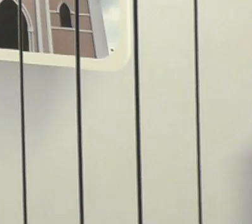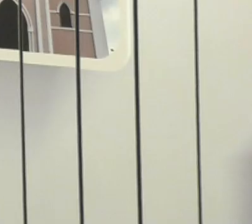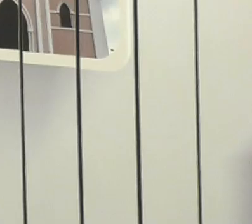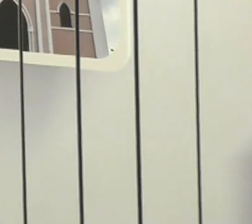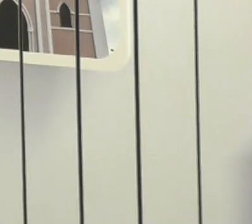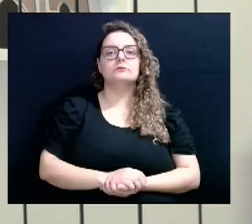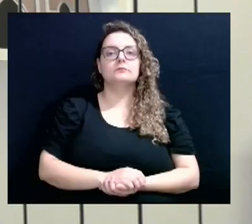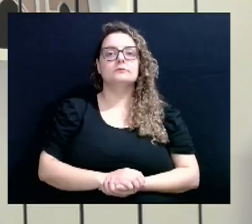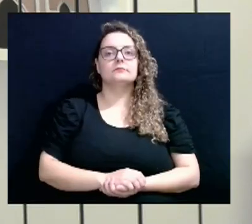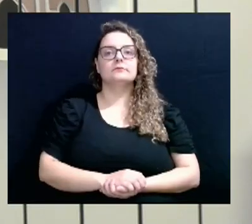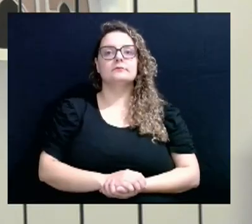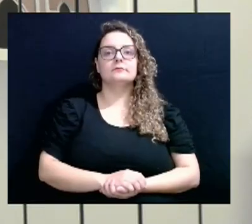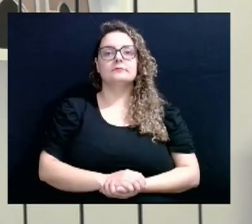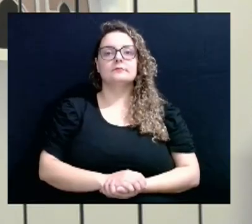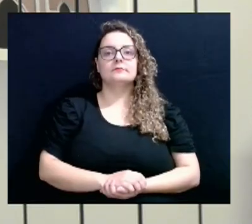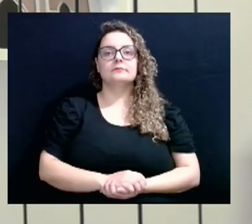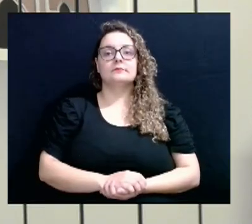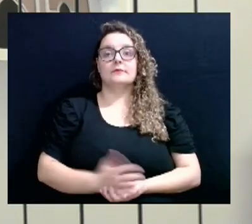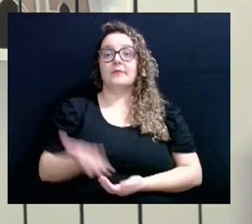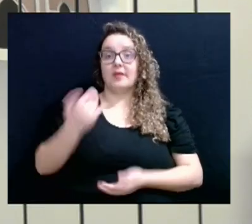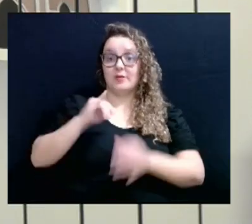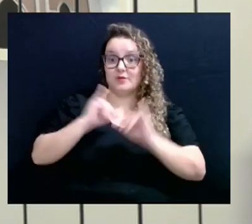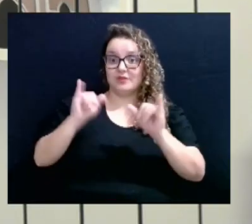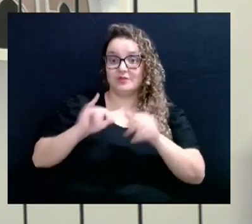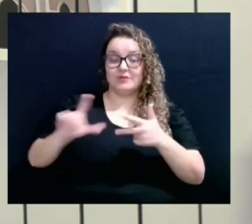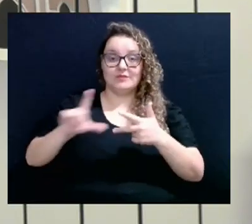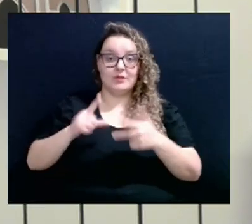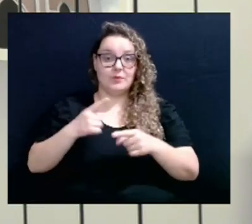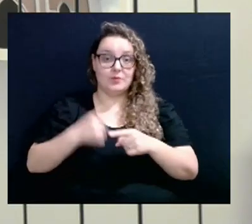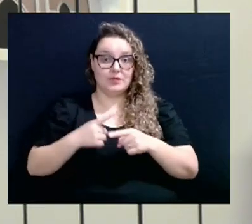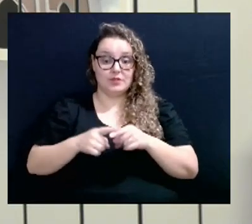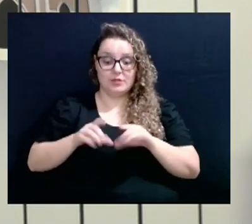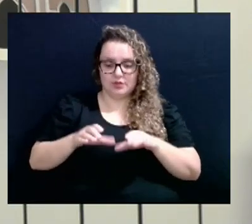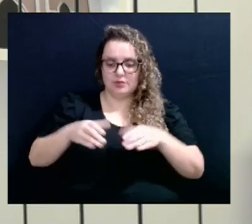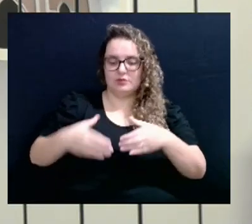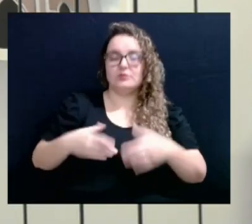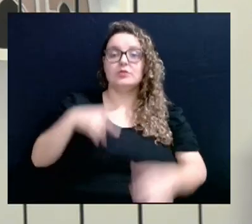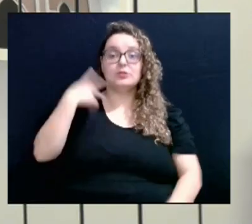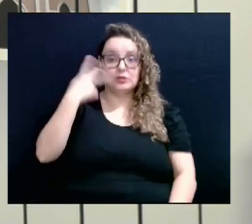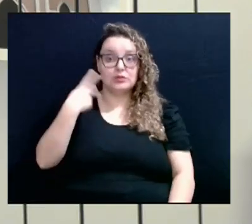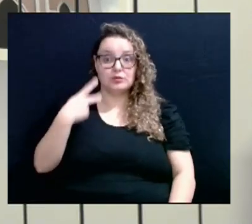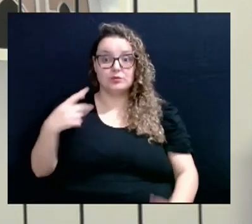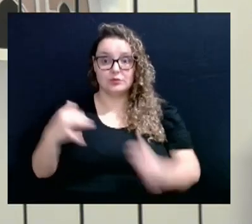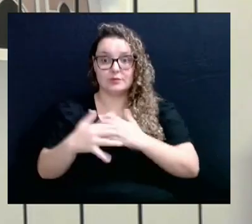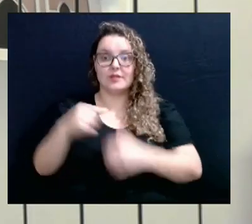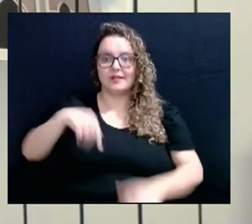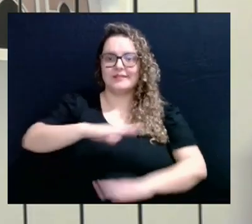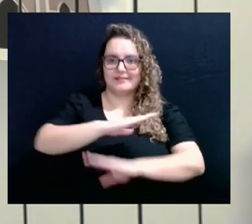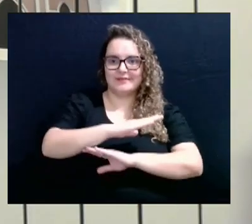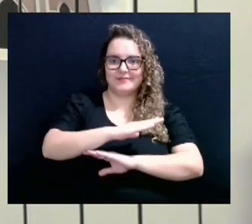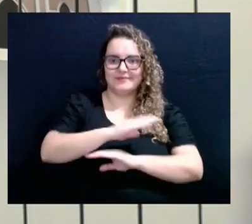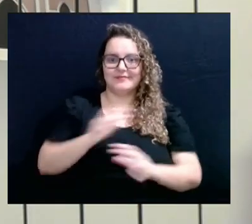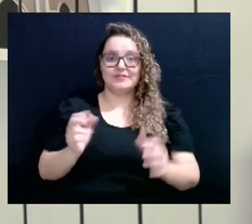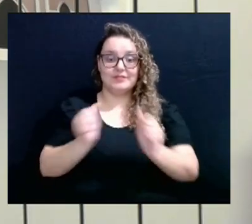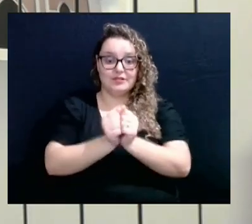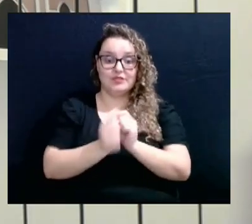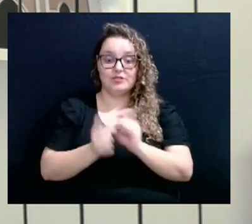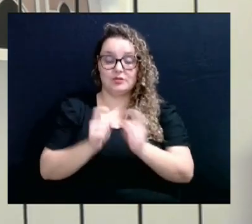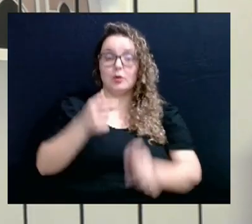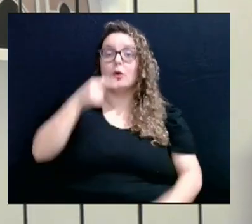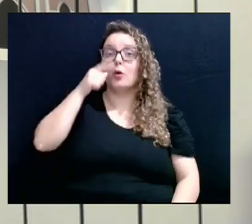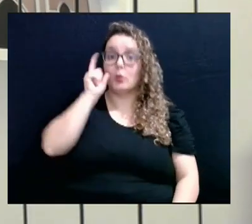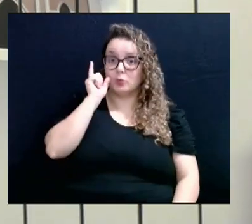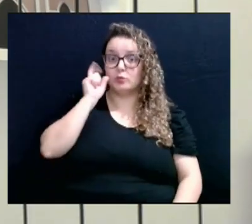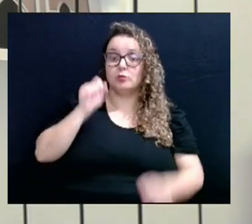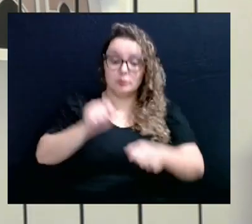Vamos com as notícias do Legislativo, porque a Comissão de Política Urbana aqui da Câmara se reuniu ontem em uma audiência